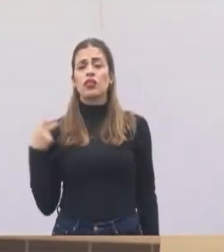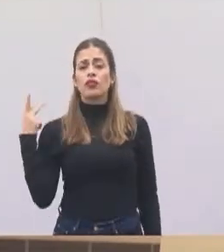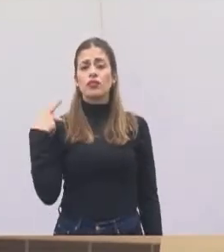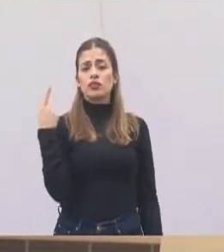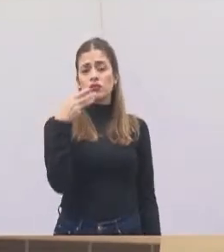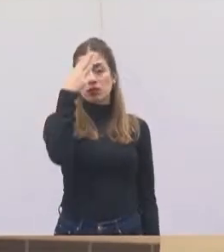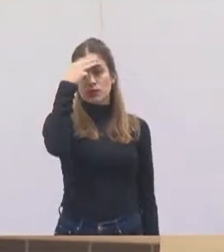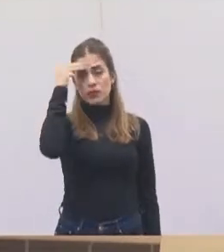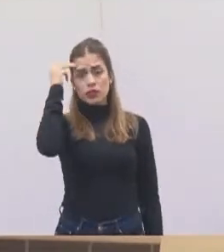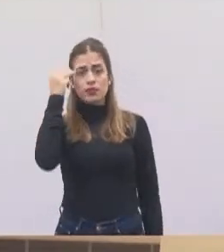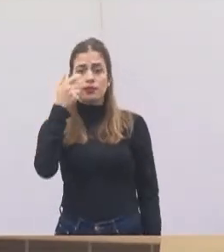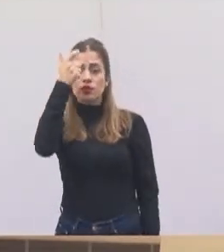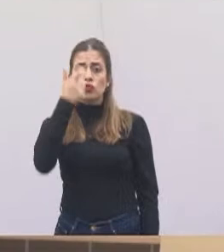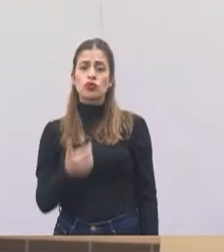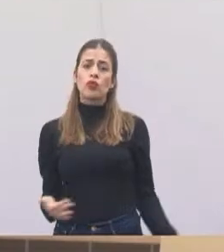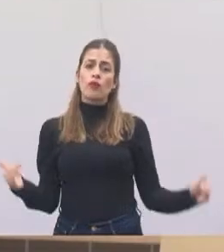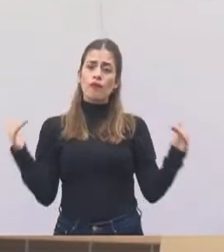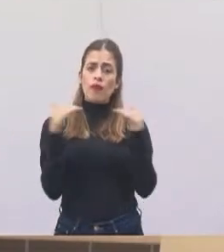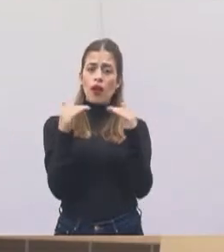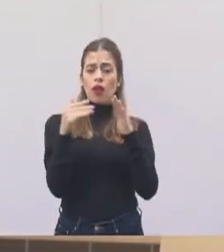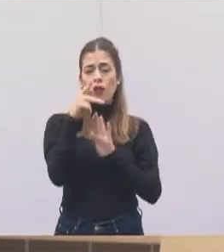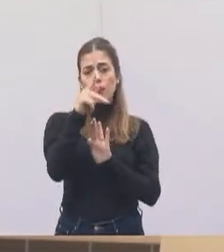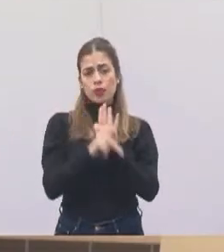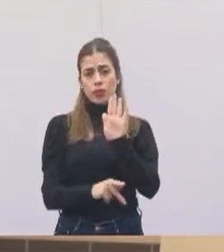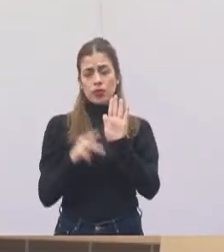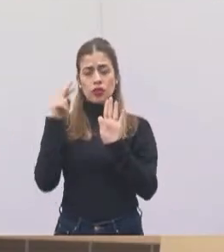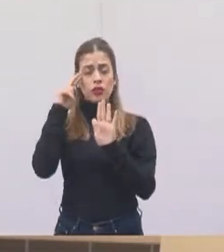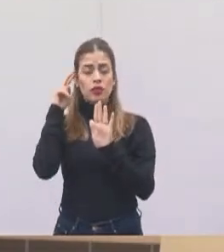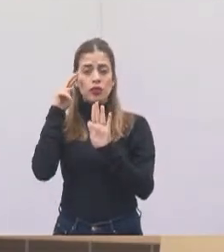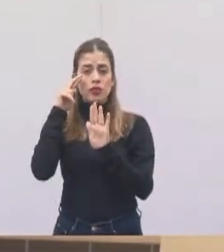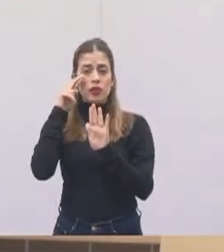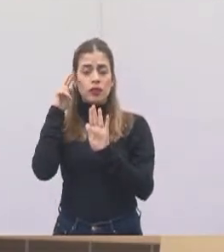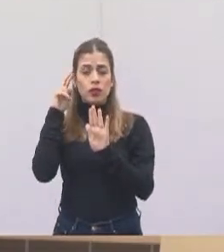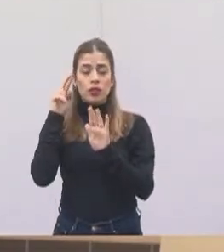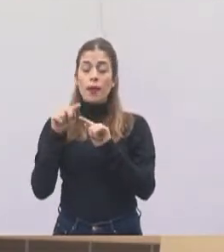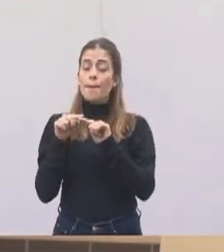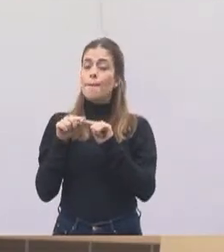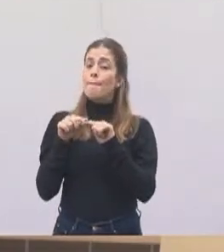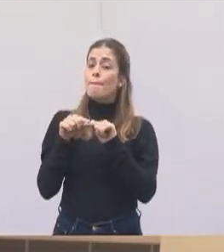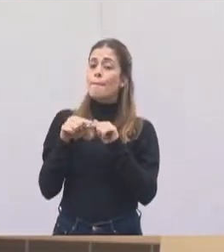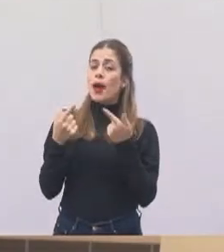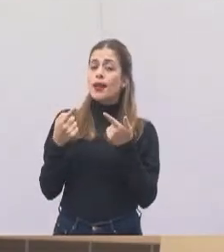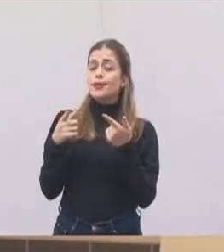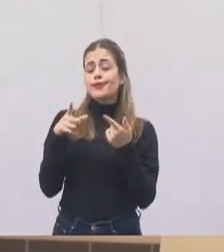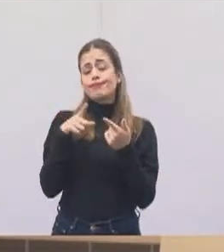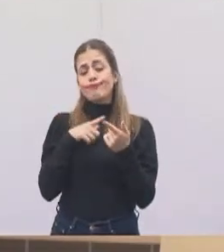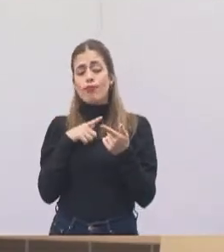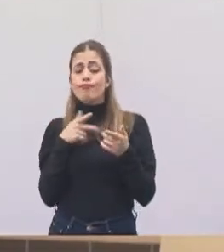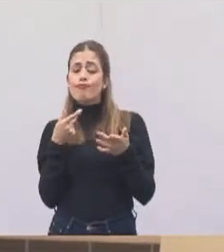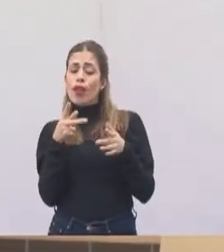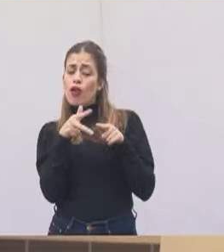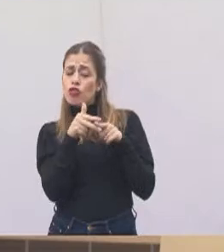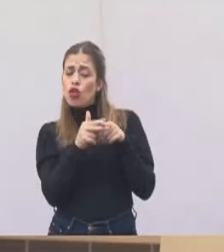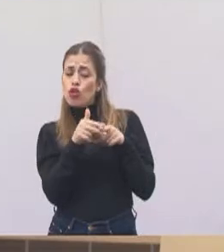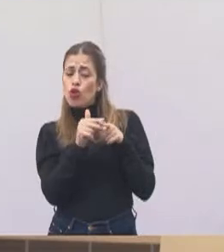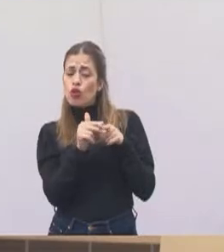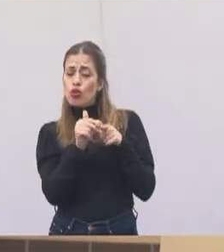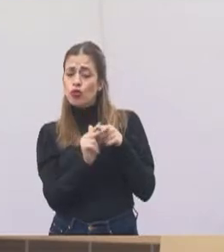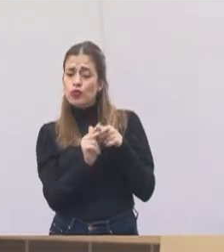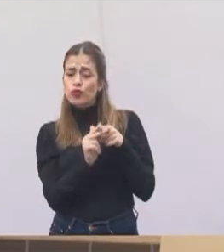Maria Amélia. Eu sou favorável ao projeto do senhor Roninha, porém com algumas ressalvas.